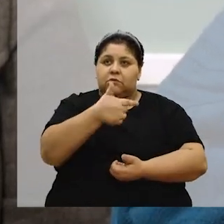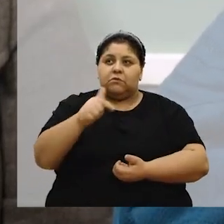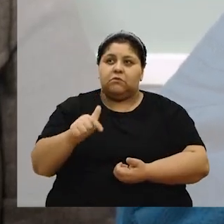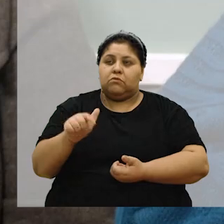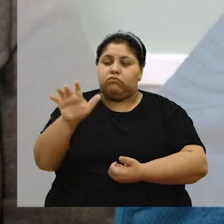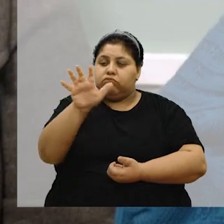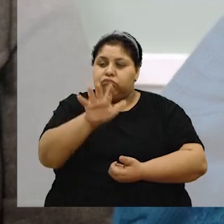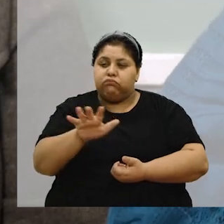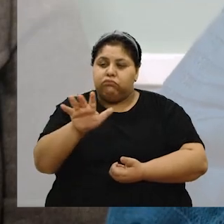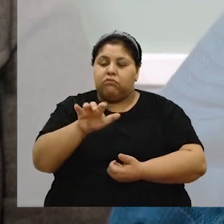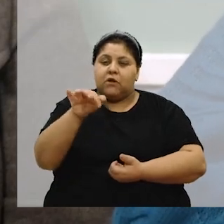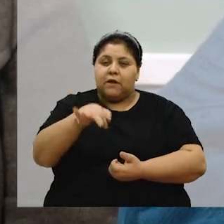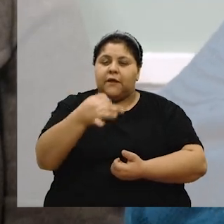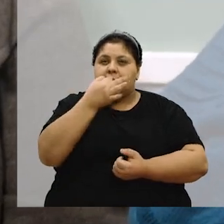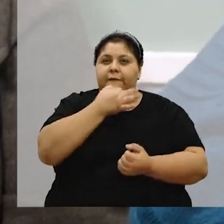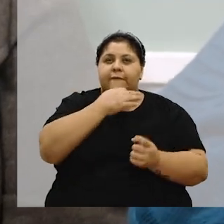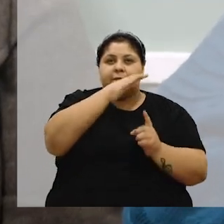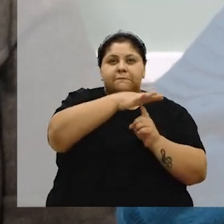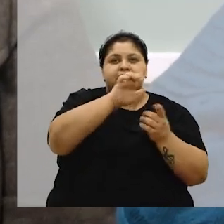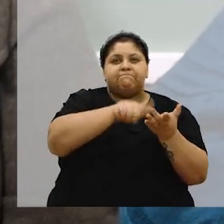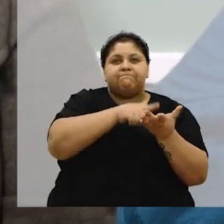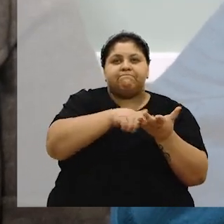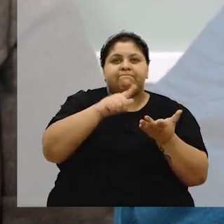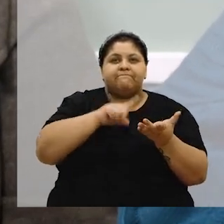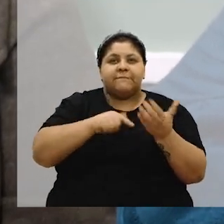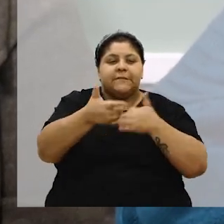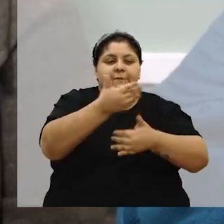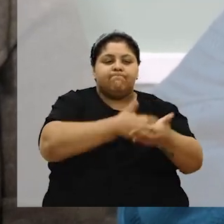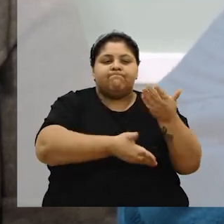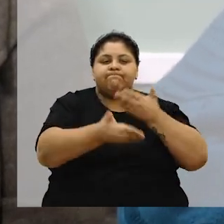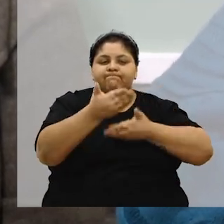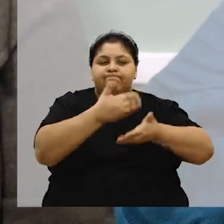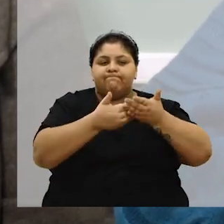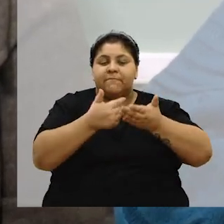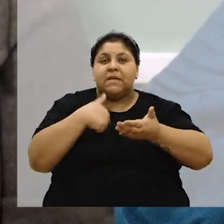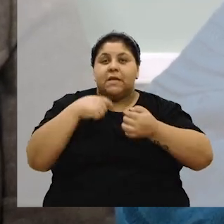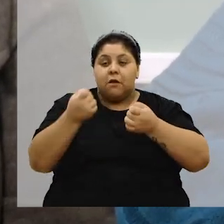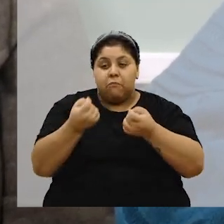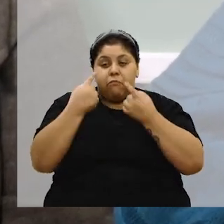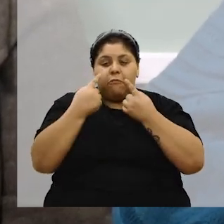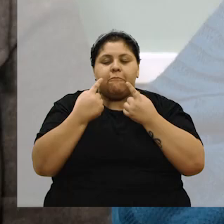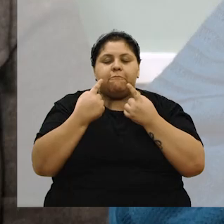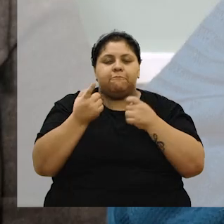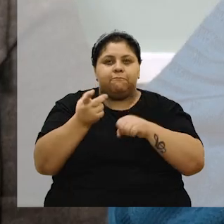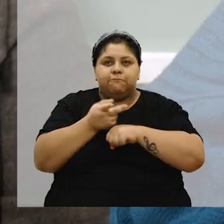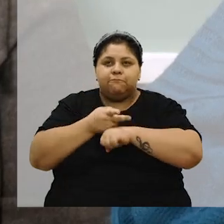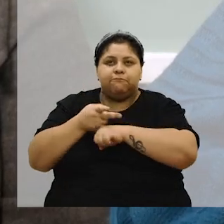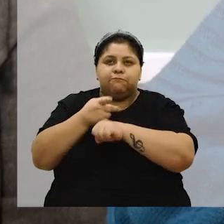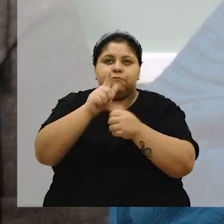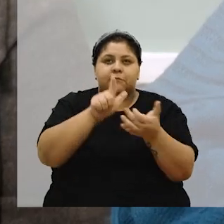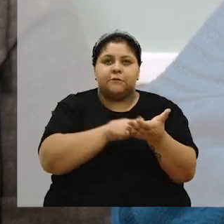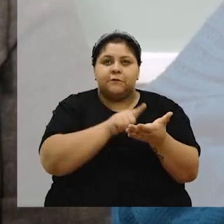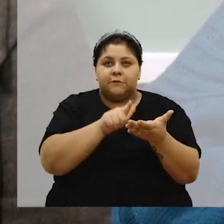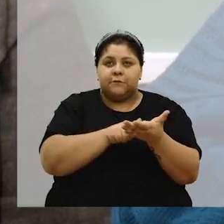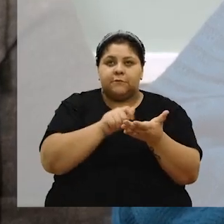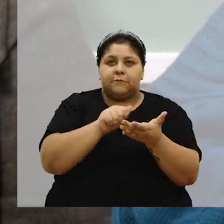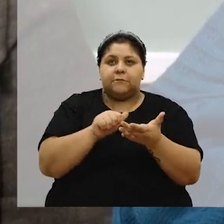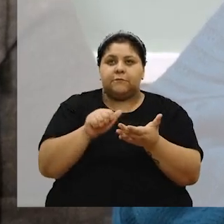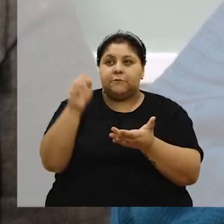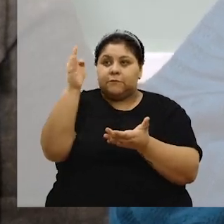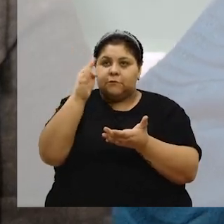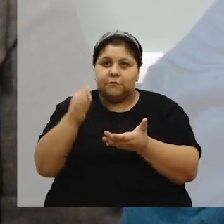vem o autor nacional, vem para Caxias na Feira do Livro. Então, a gente tem essa integração e eu percebo muita procura pelo